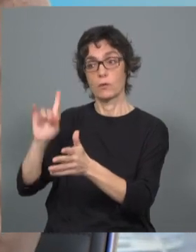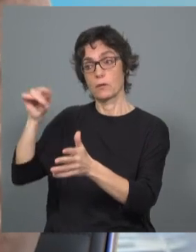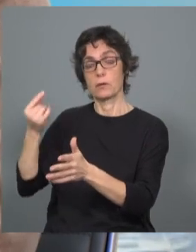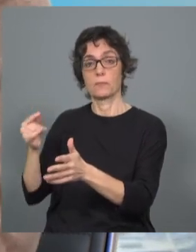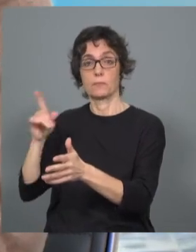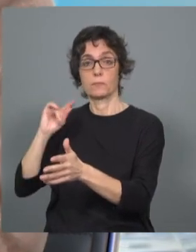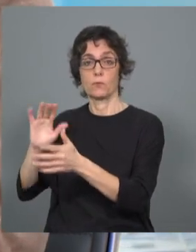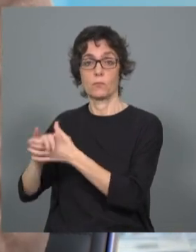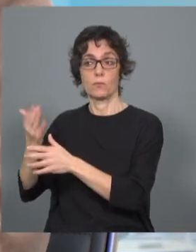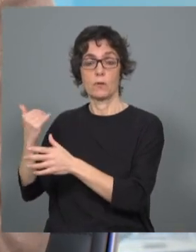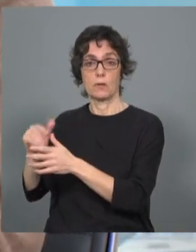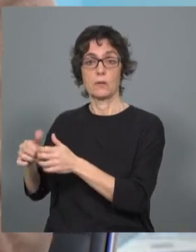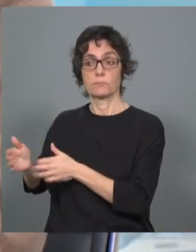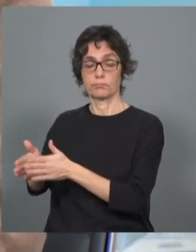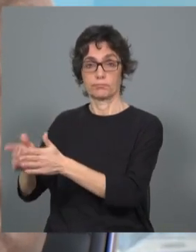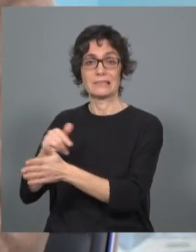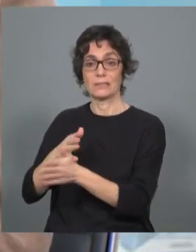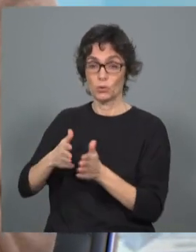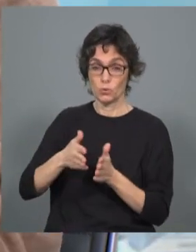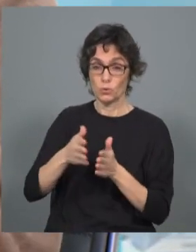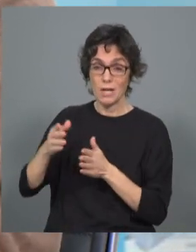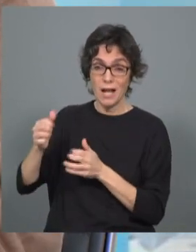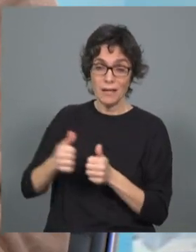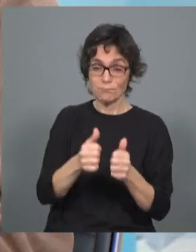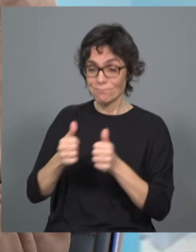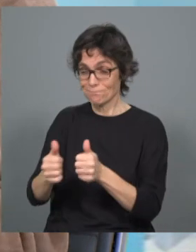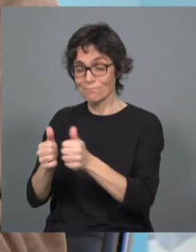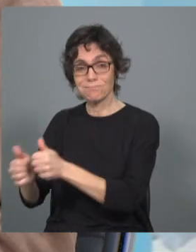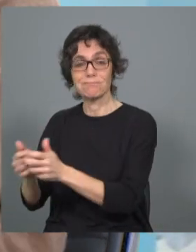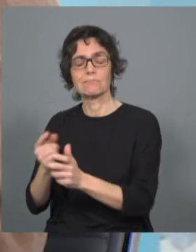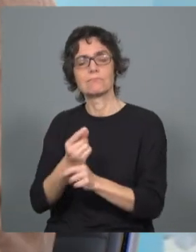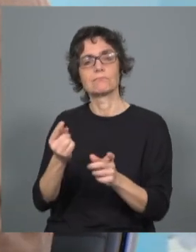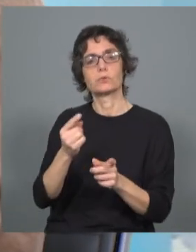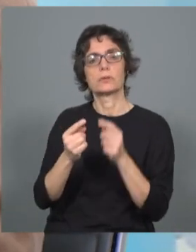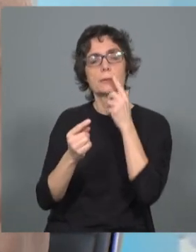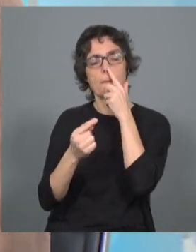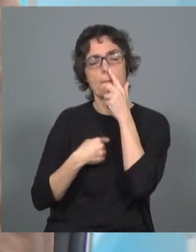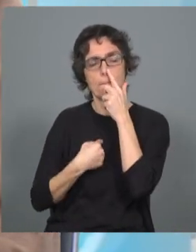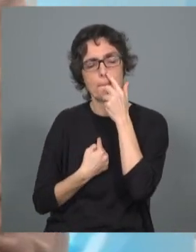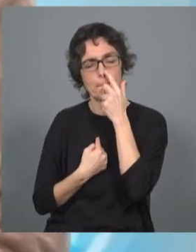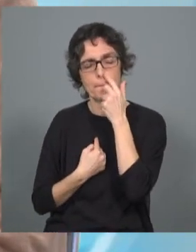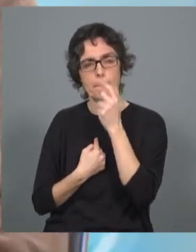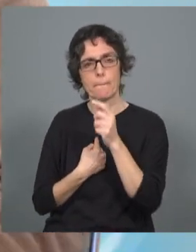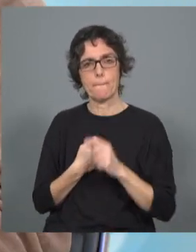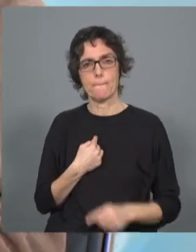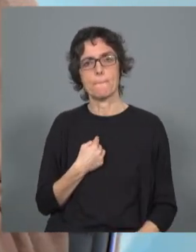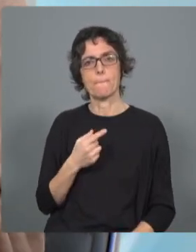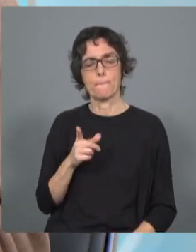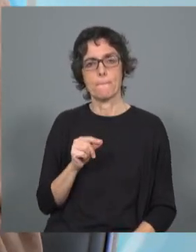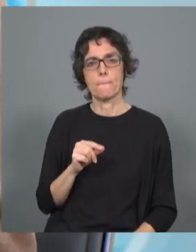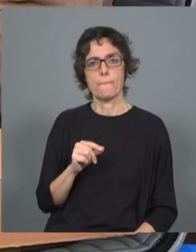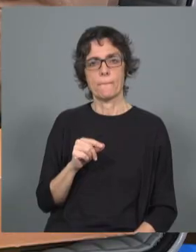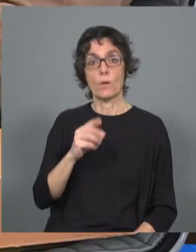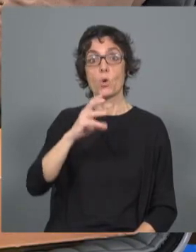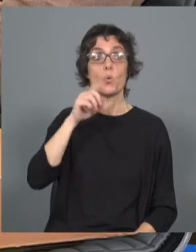na altura do Amor Letícia. Foi um bocadinho nada antes. O Padre Zé Manel para Almeida até pediu para esperar um bocadinho, que